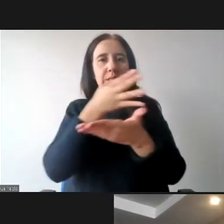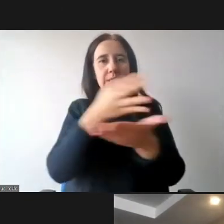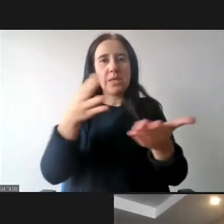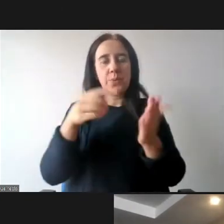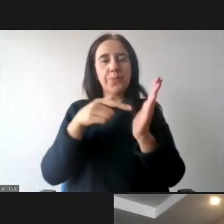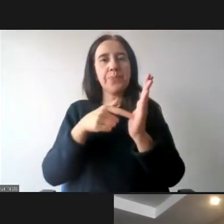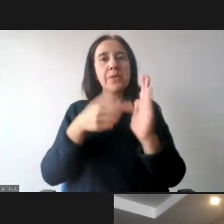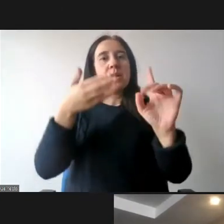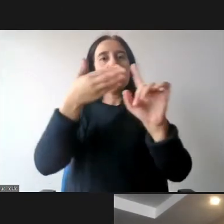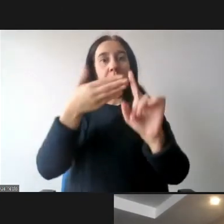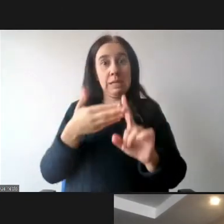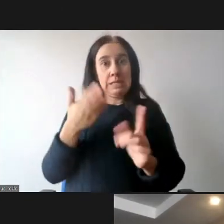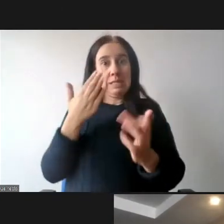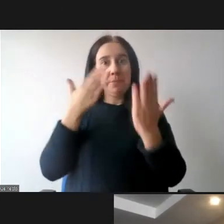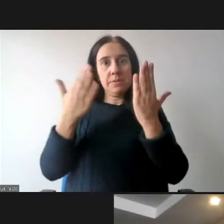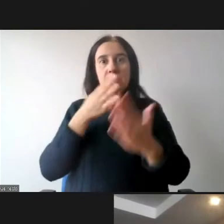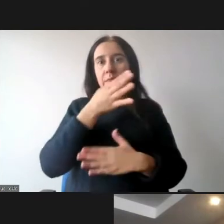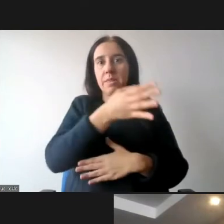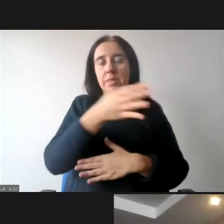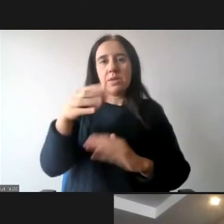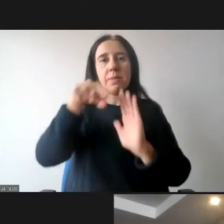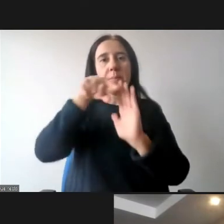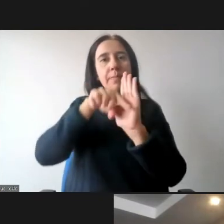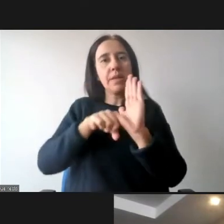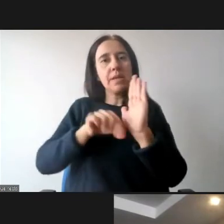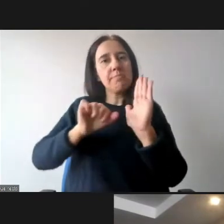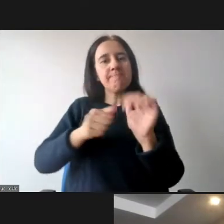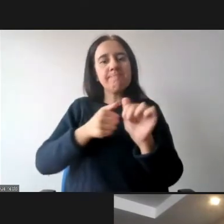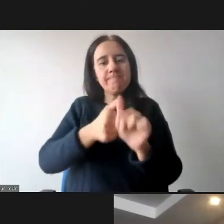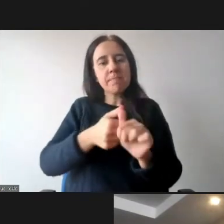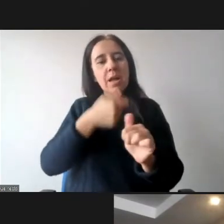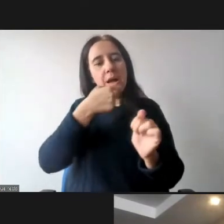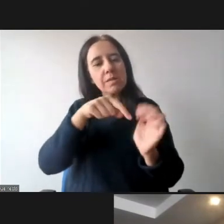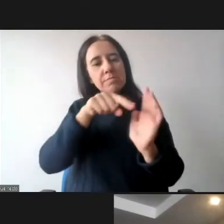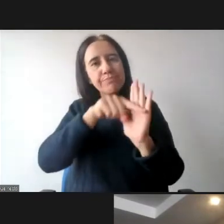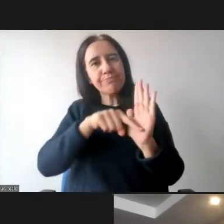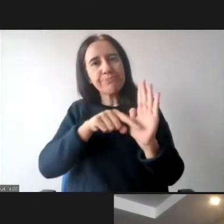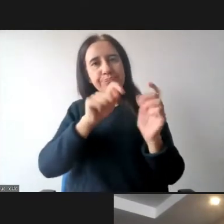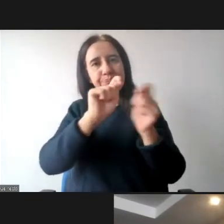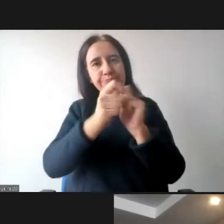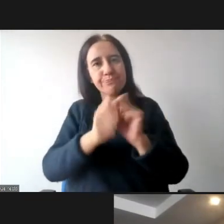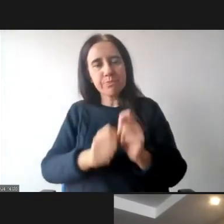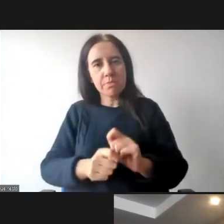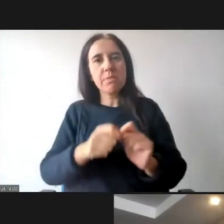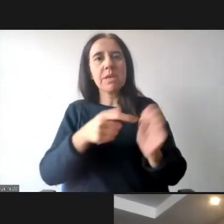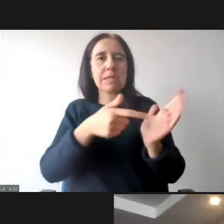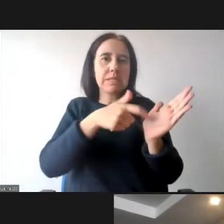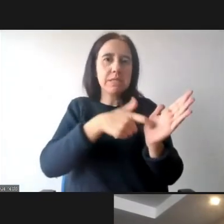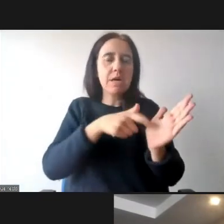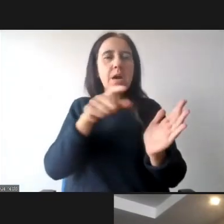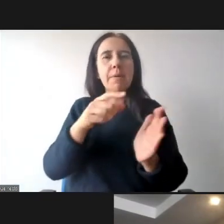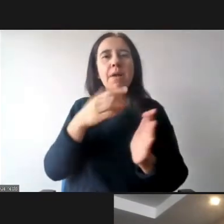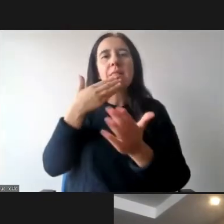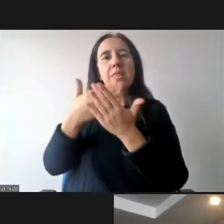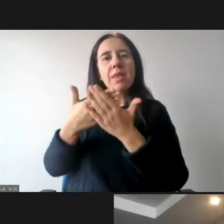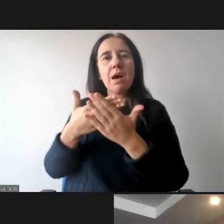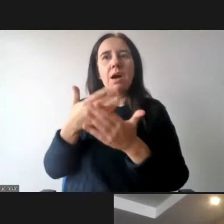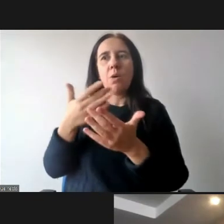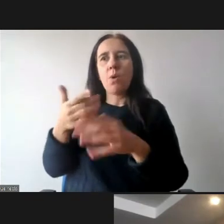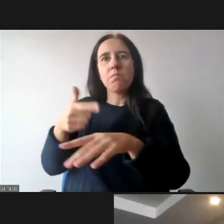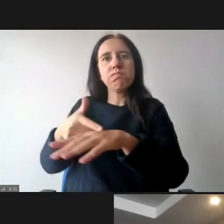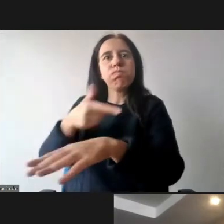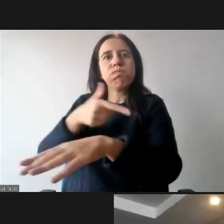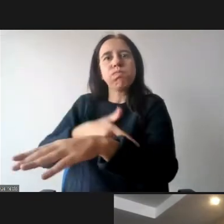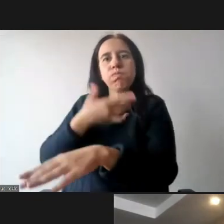que as medidas adotadas para prosseguir um determinado fim sejam adequadas, necessárias, não sejam excessivamente gravosas face ao fim que se